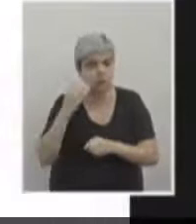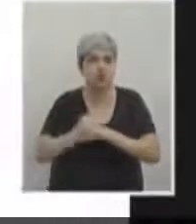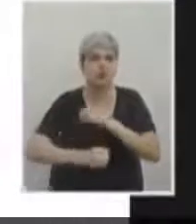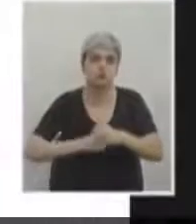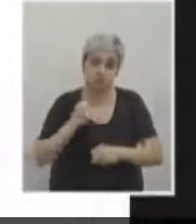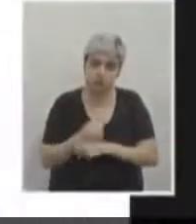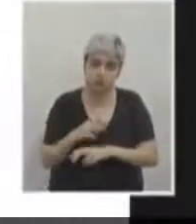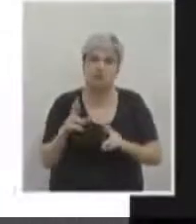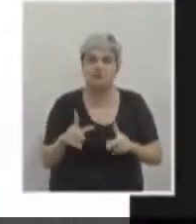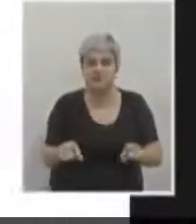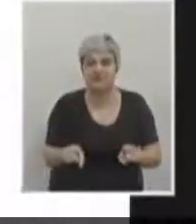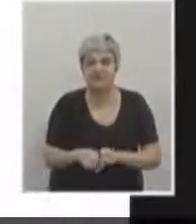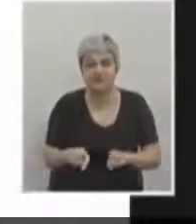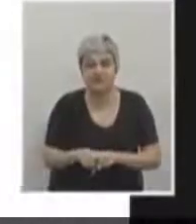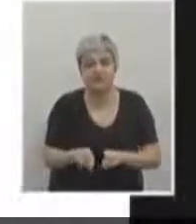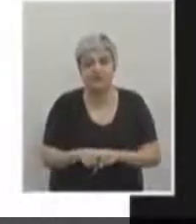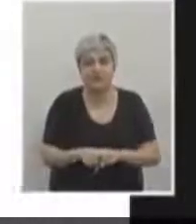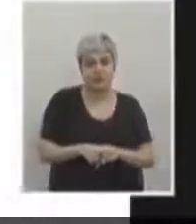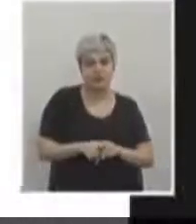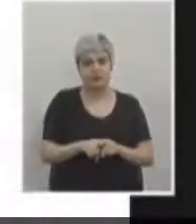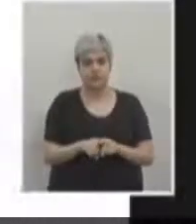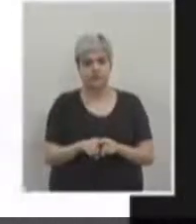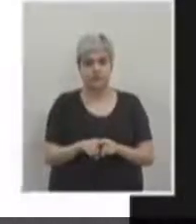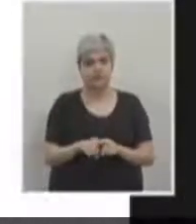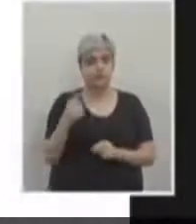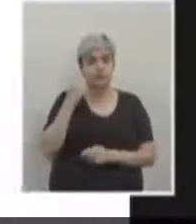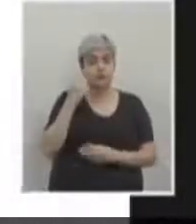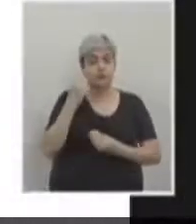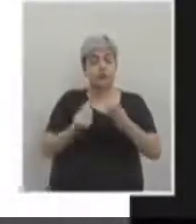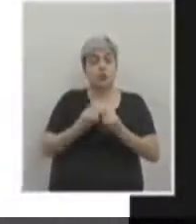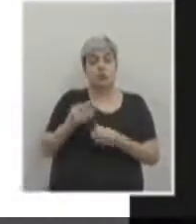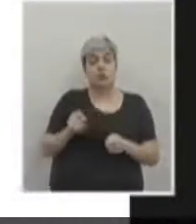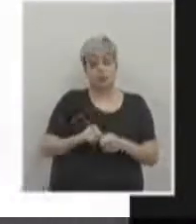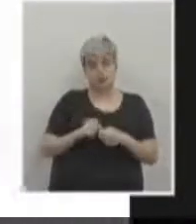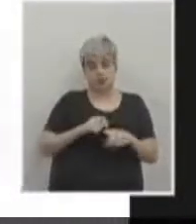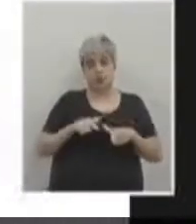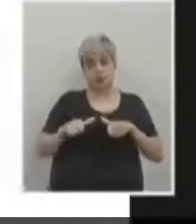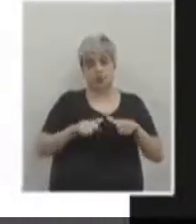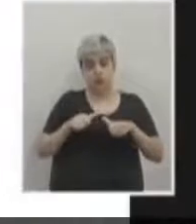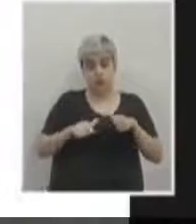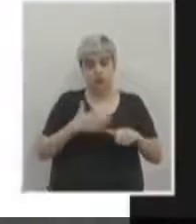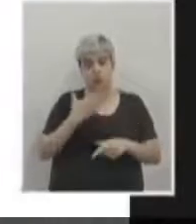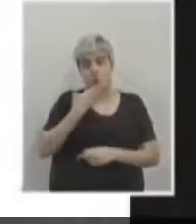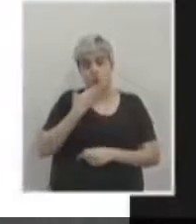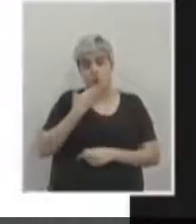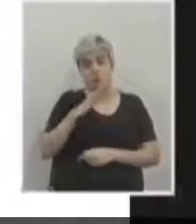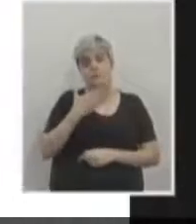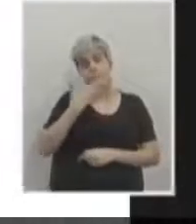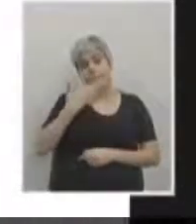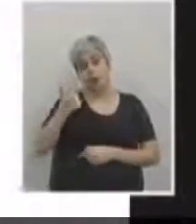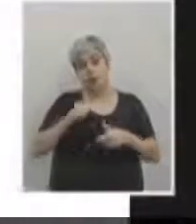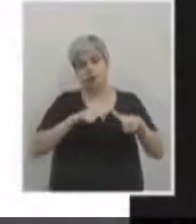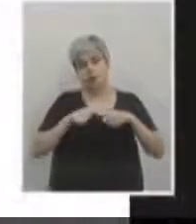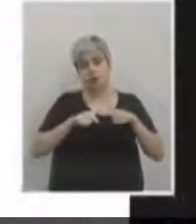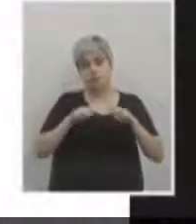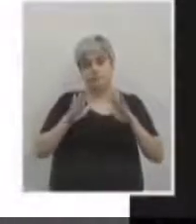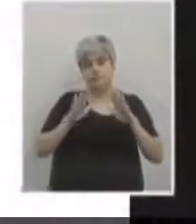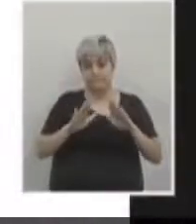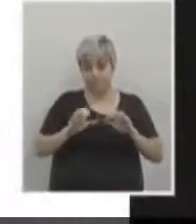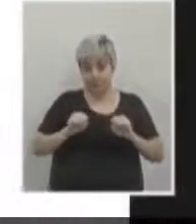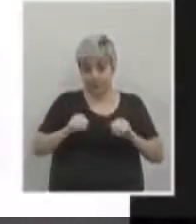se construindo as ideias, ver o que a gente vai trabalhar, ver a forma mais concreta, mais correta, mas a defesa